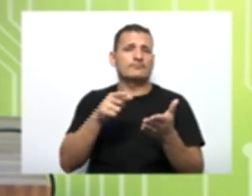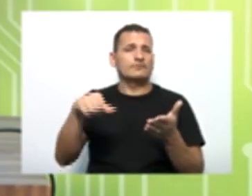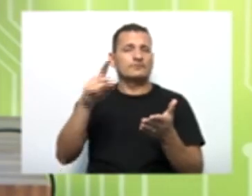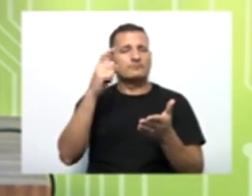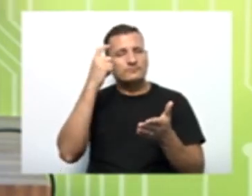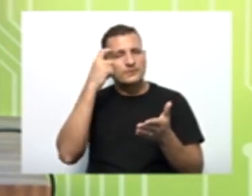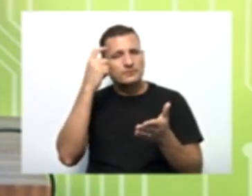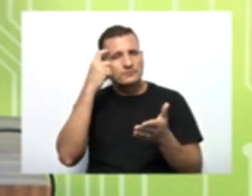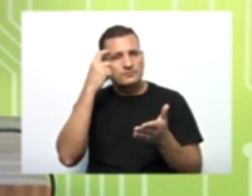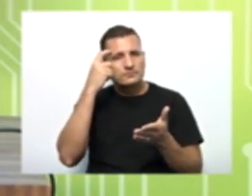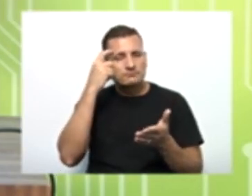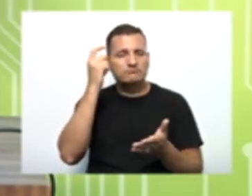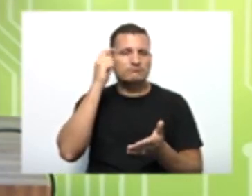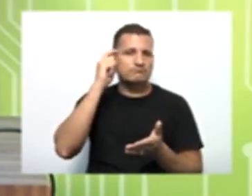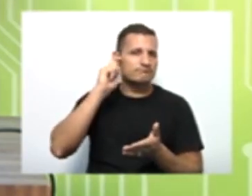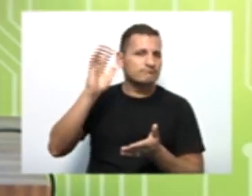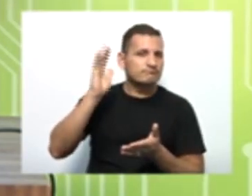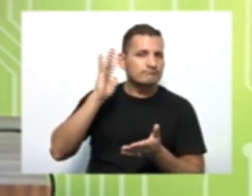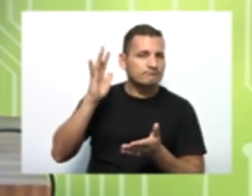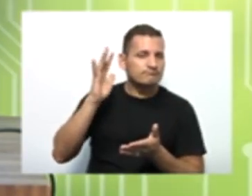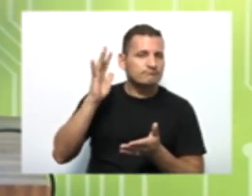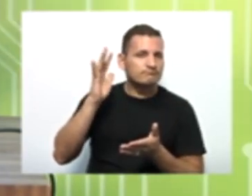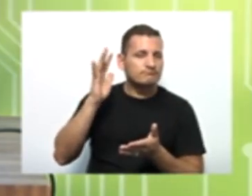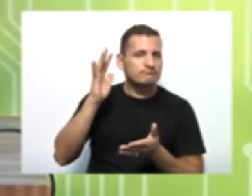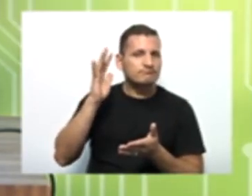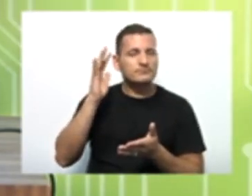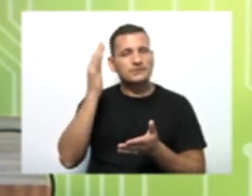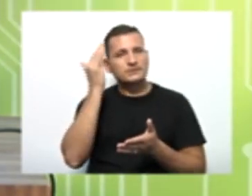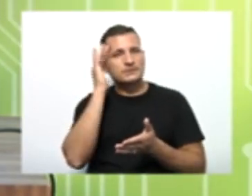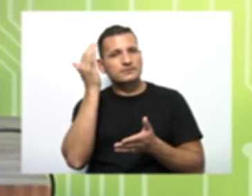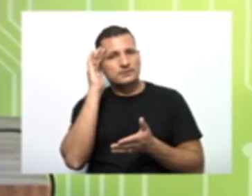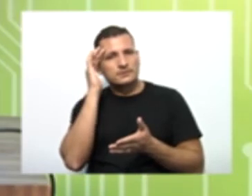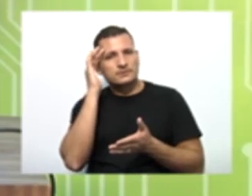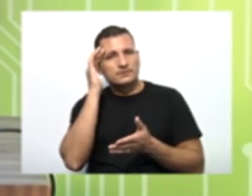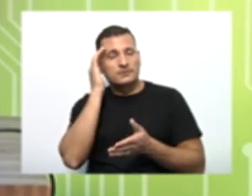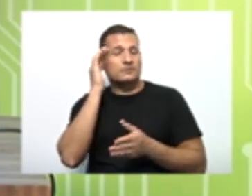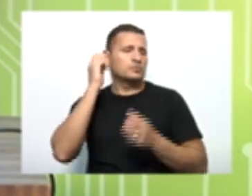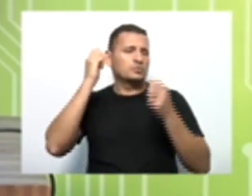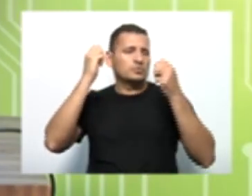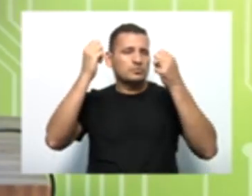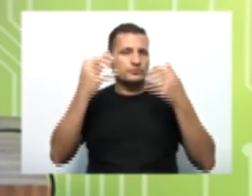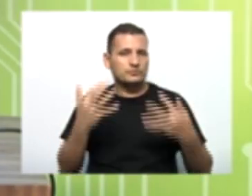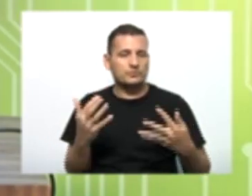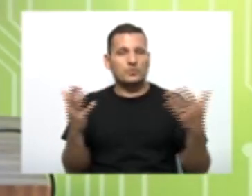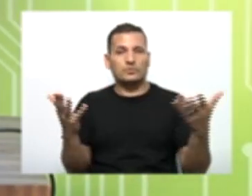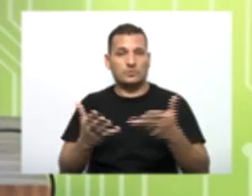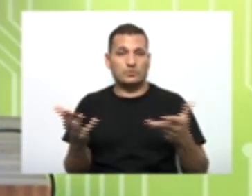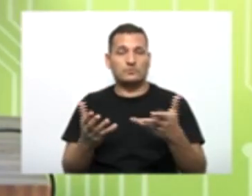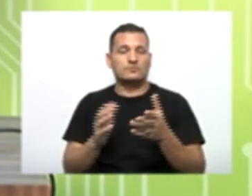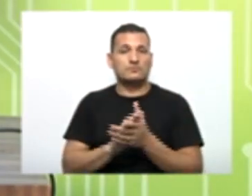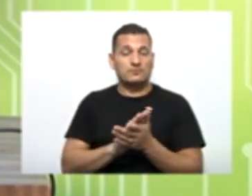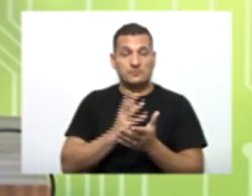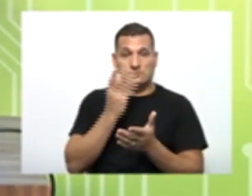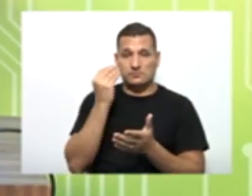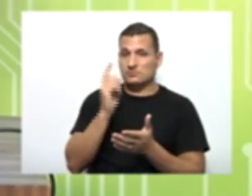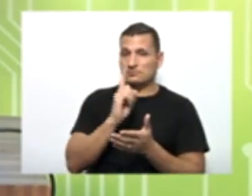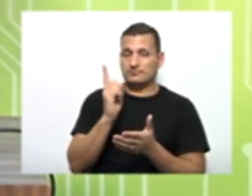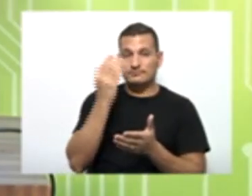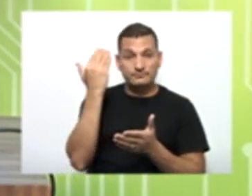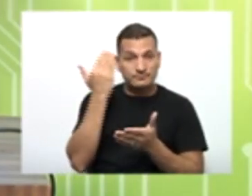com tolerância com esses grupos étnico-raciais, porque eles fazem parte da nossa sociedade. Eles poderão fazer